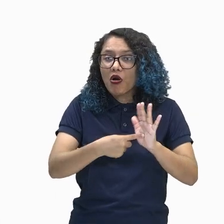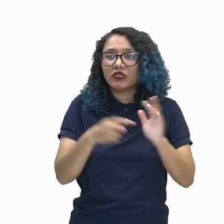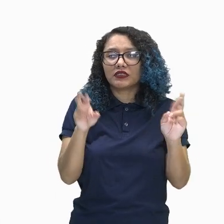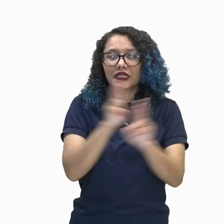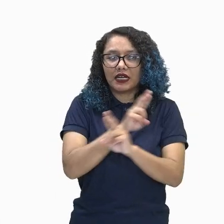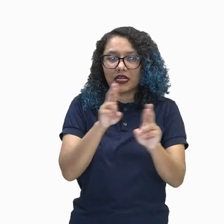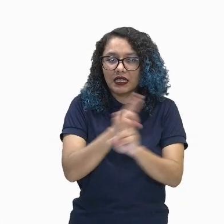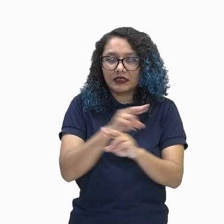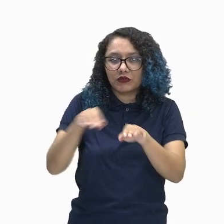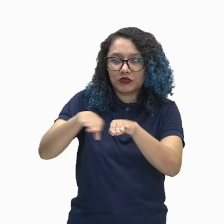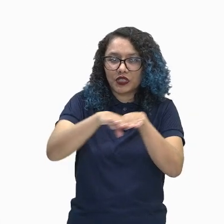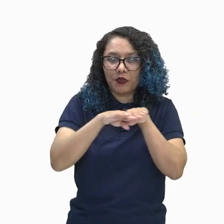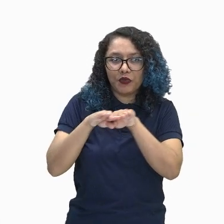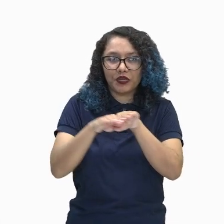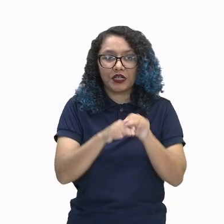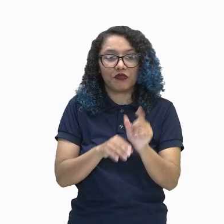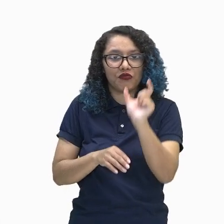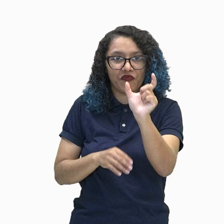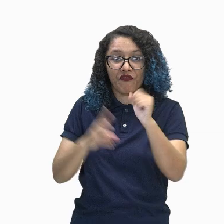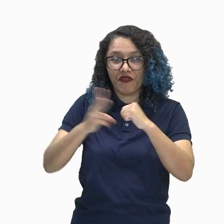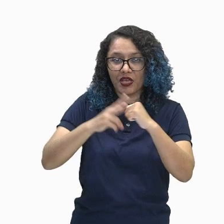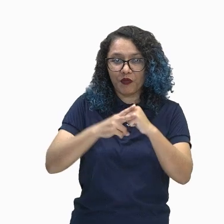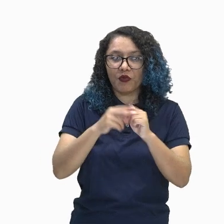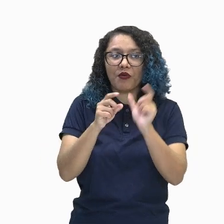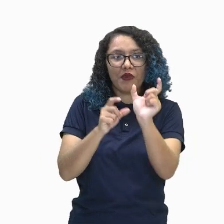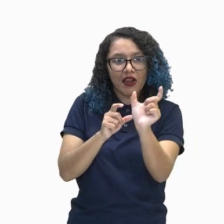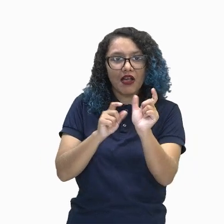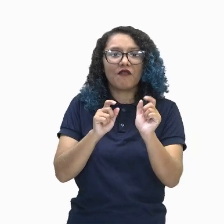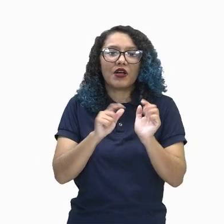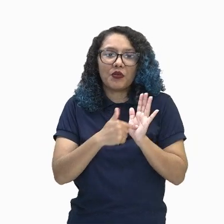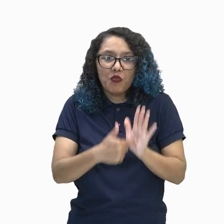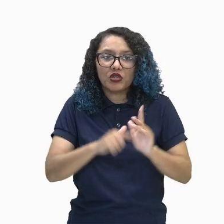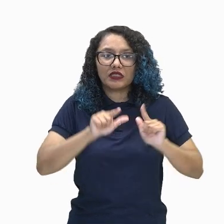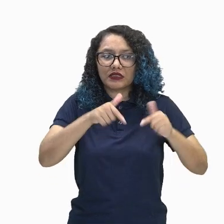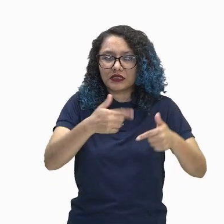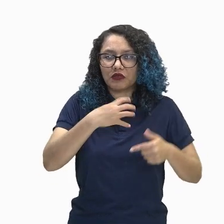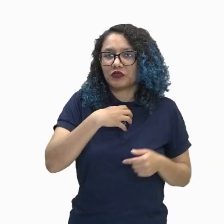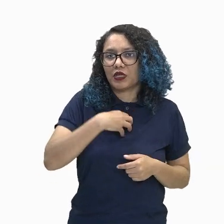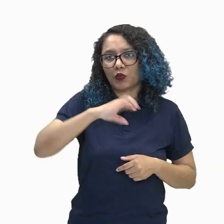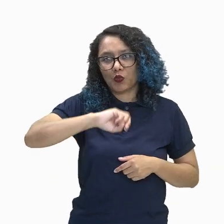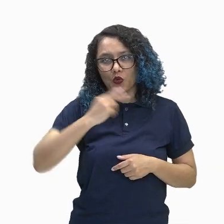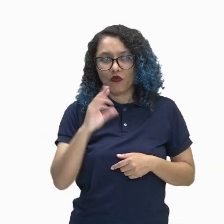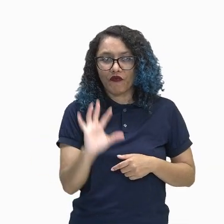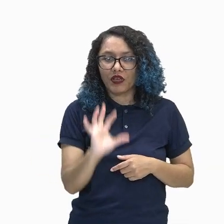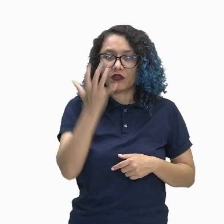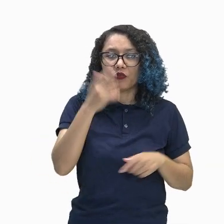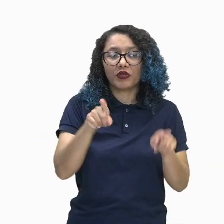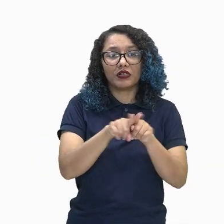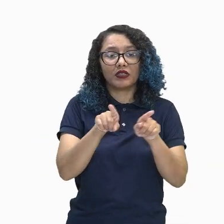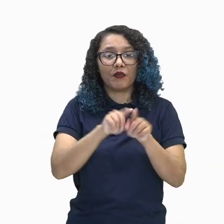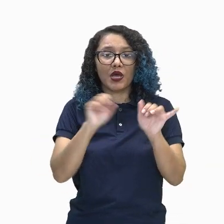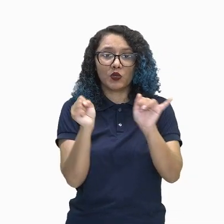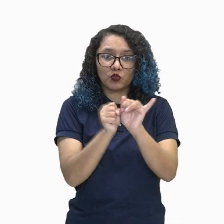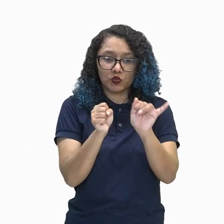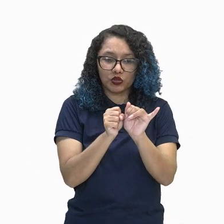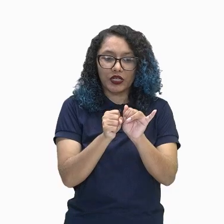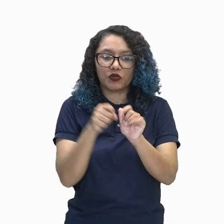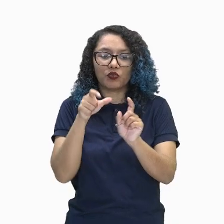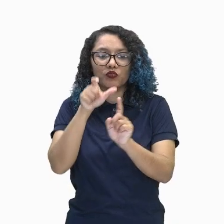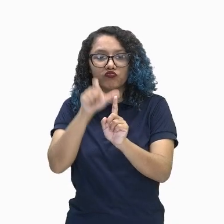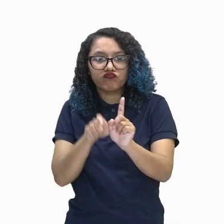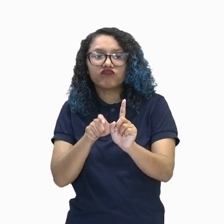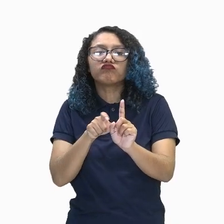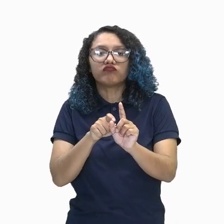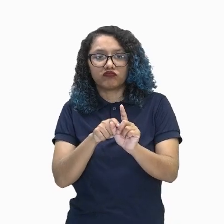entre o verbo, a palavra que exprime ação ou fenômeno e estado, e o sujeito, o ser que pratica ação,